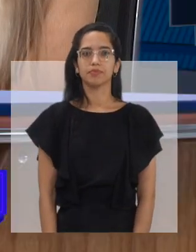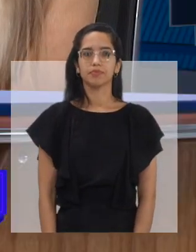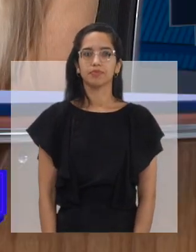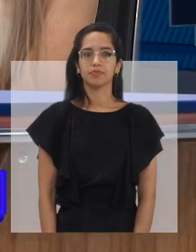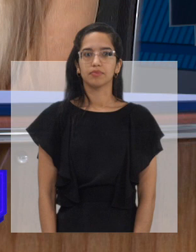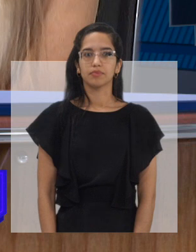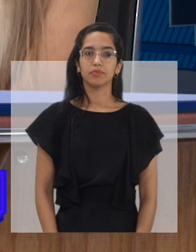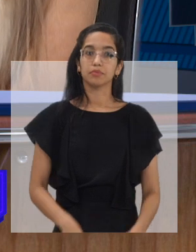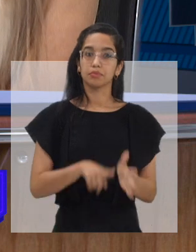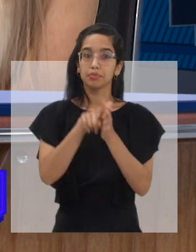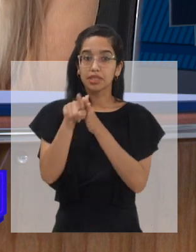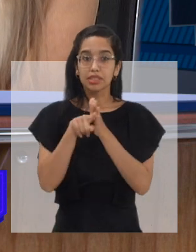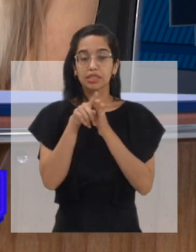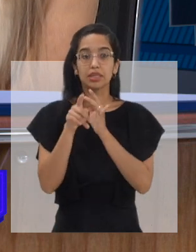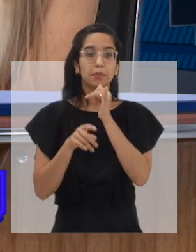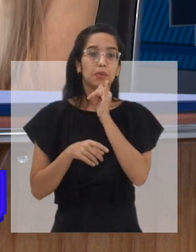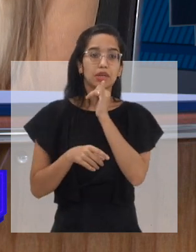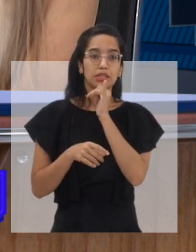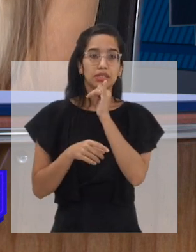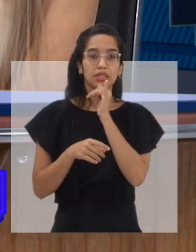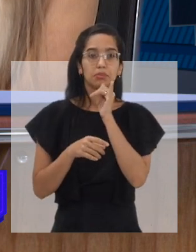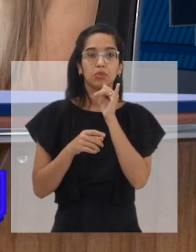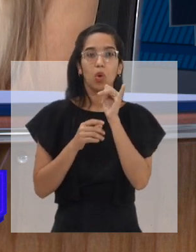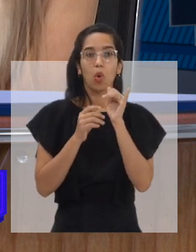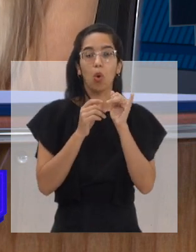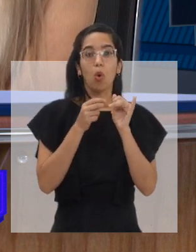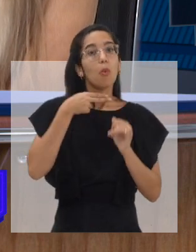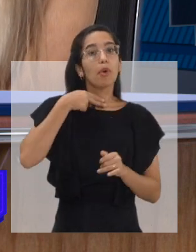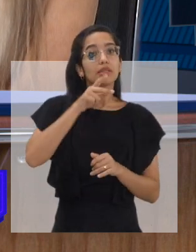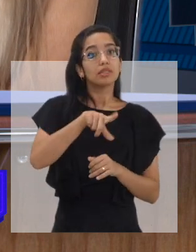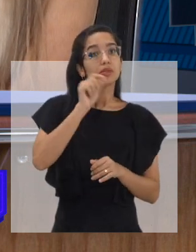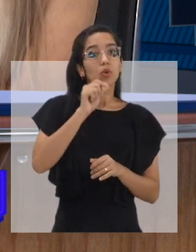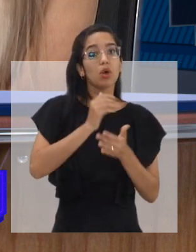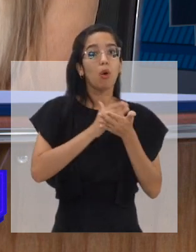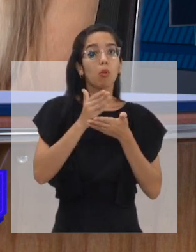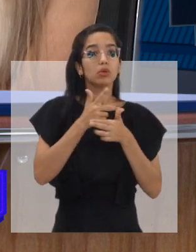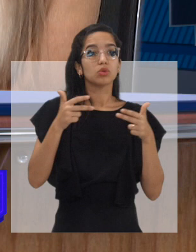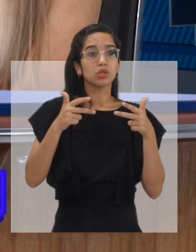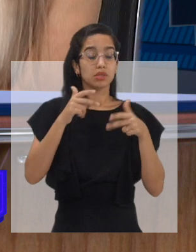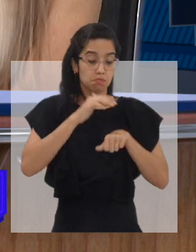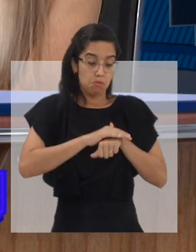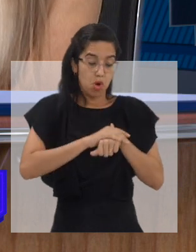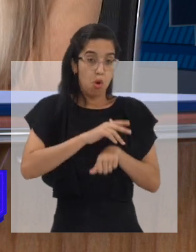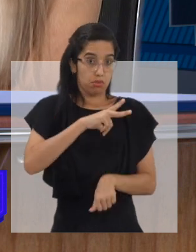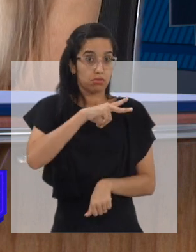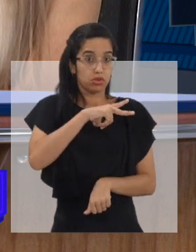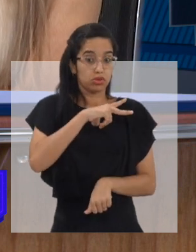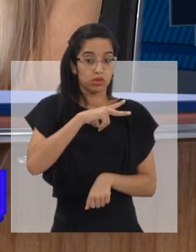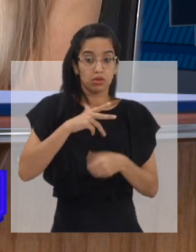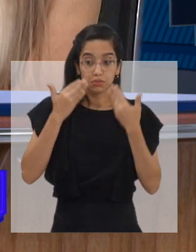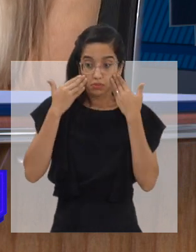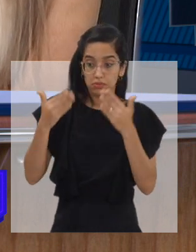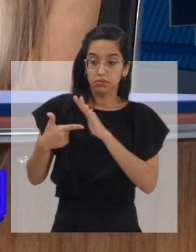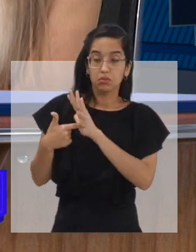o padre destinou um acervo que era particular dele, né? Destinou para esse museu e